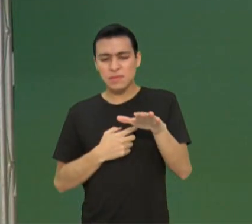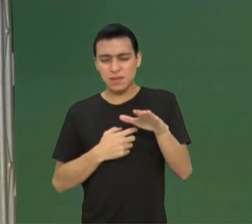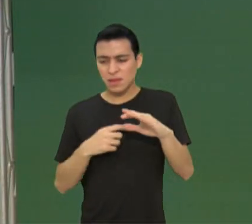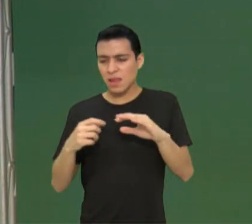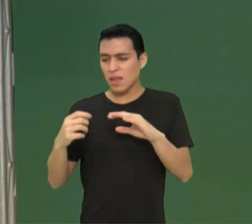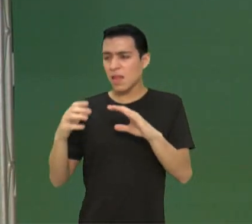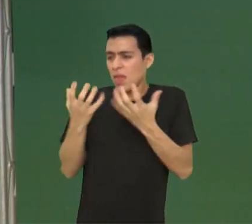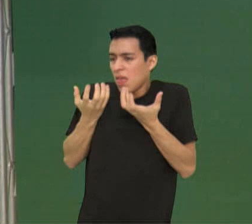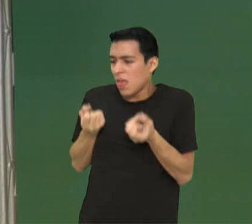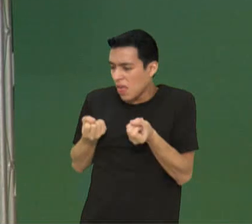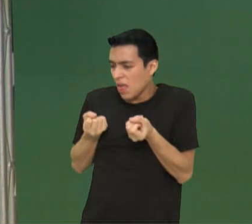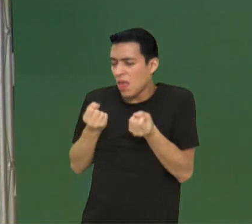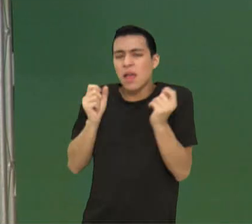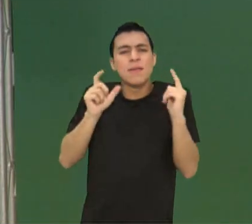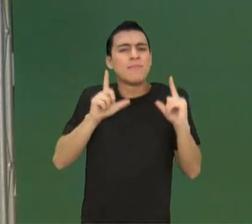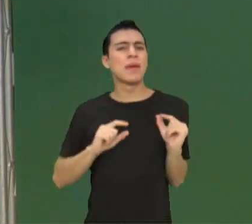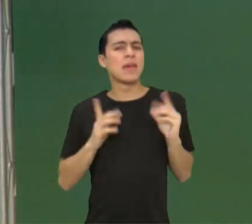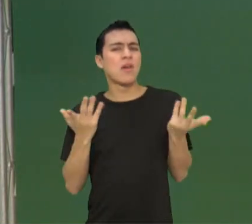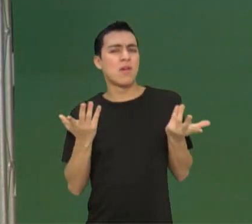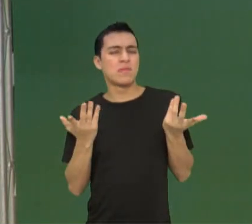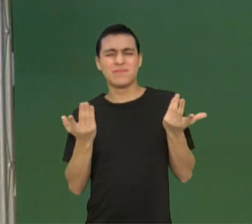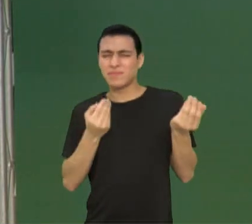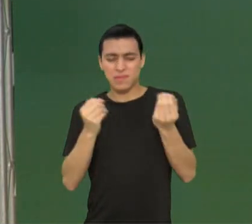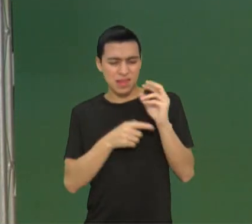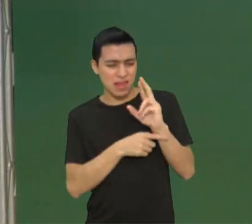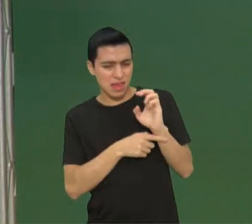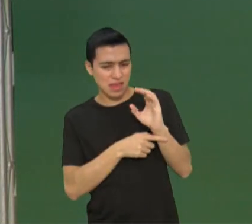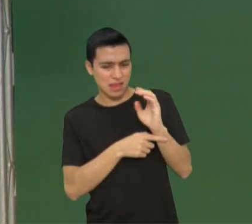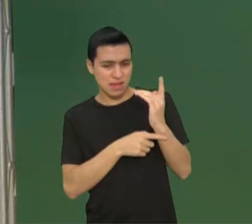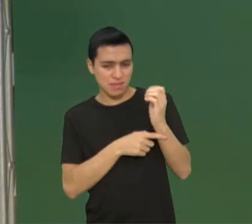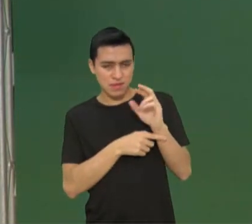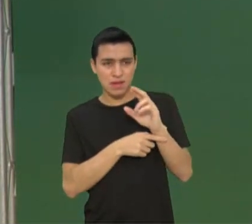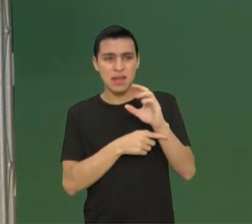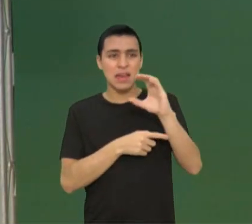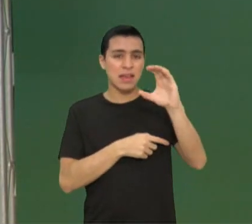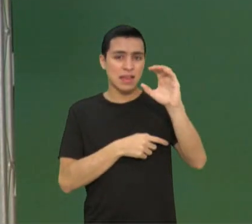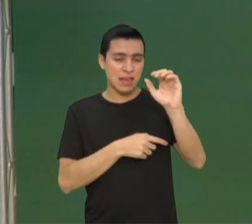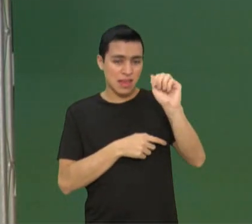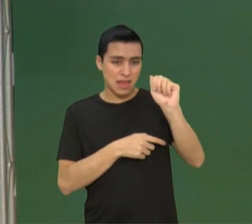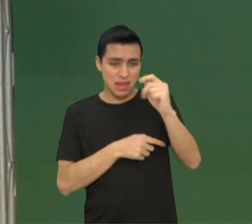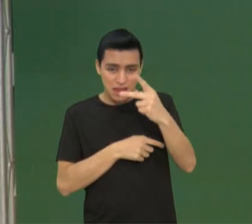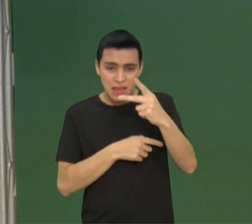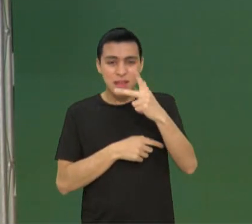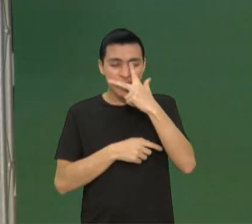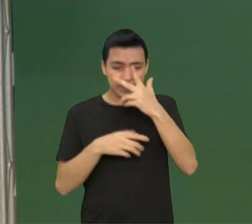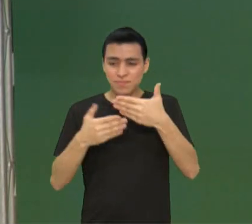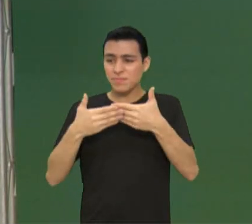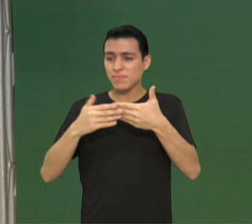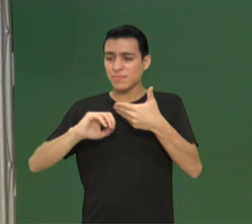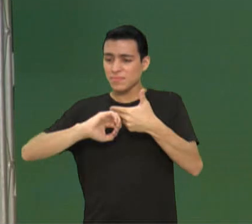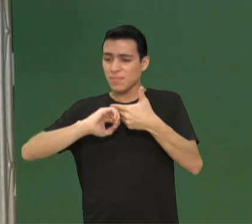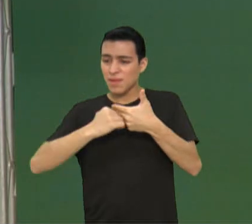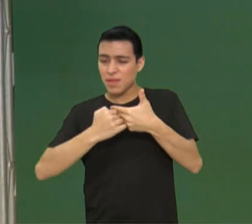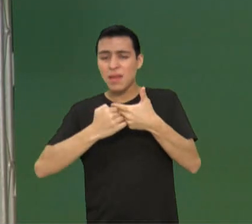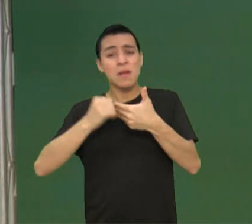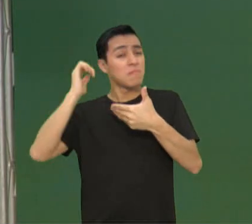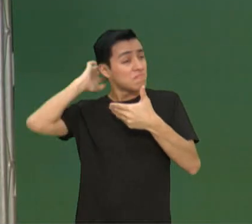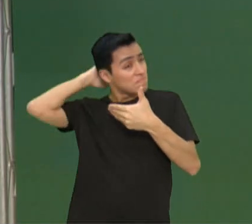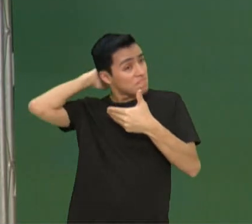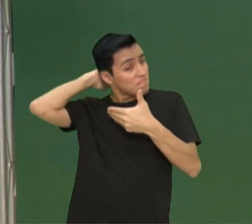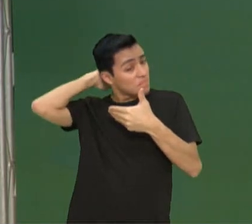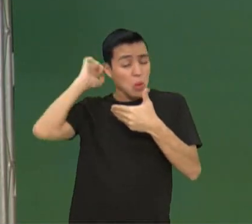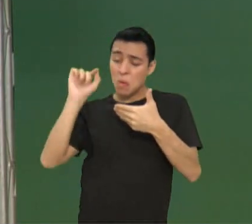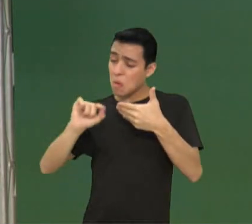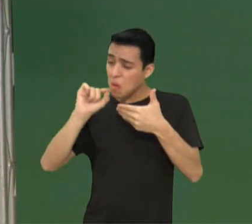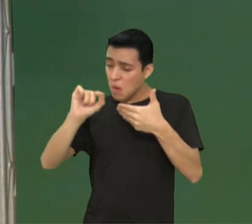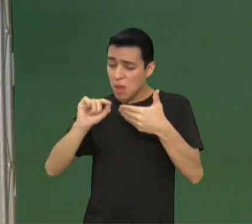desenvolvidos. Que receptores são esses? Receptor de membrana ECA2 funciona como uma fechadura molecular específica de